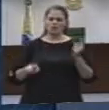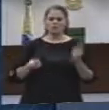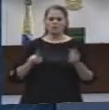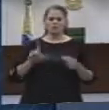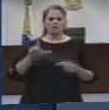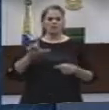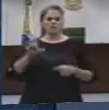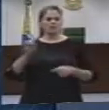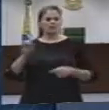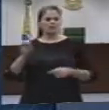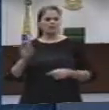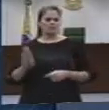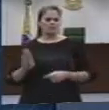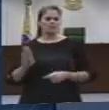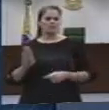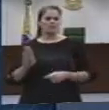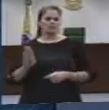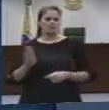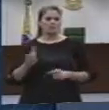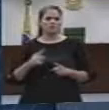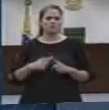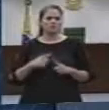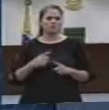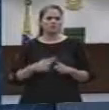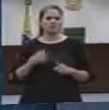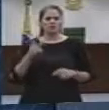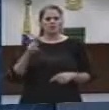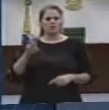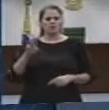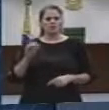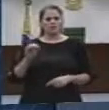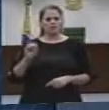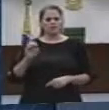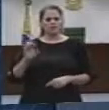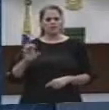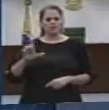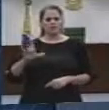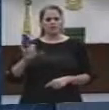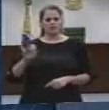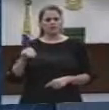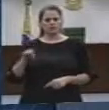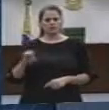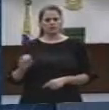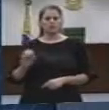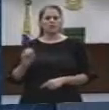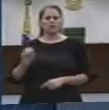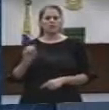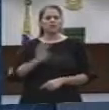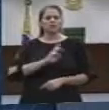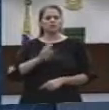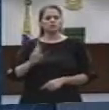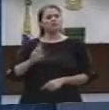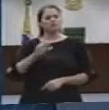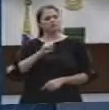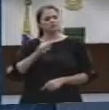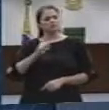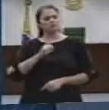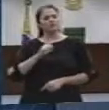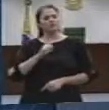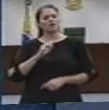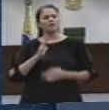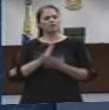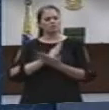na verdade o proselitismo religioso ele aparece na melhoria dos status e com plano com tempo esgotado